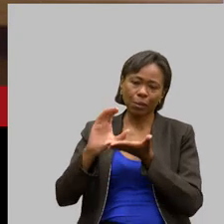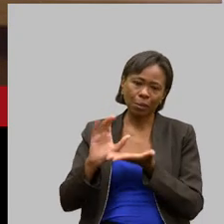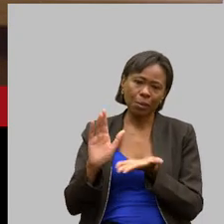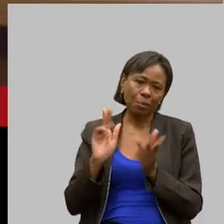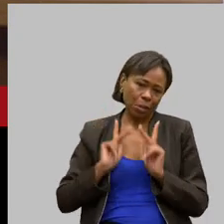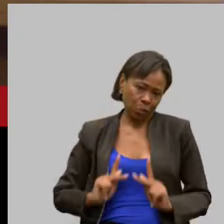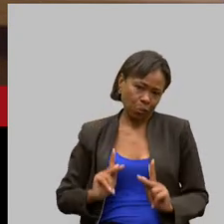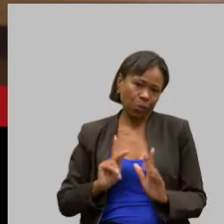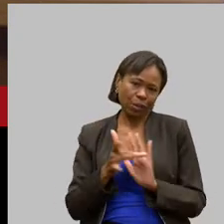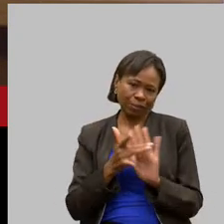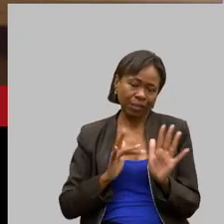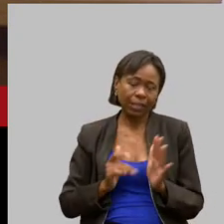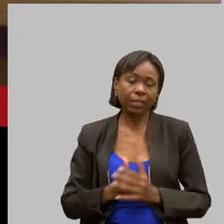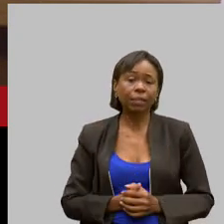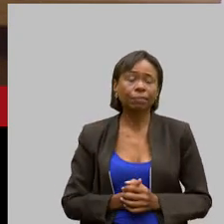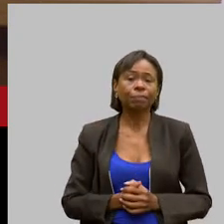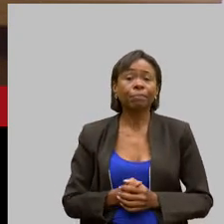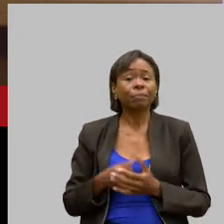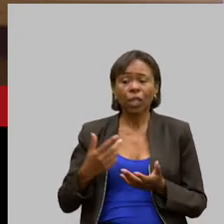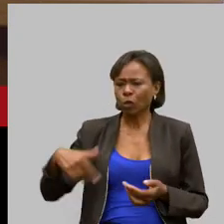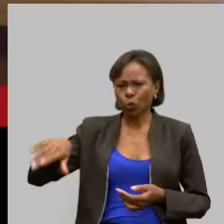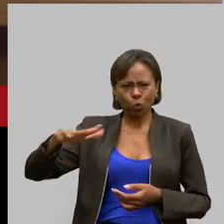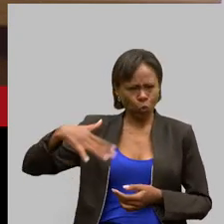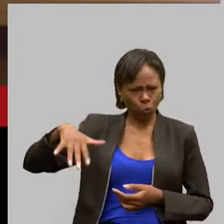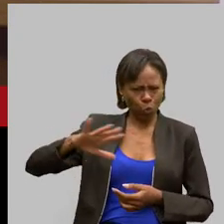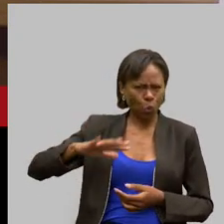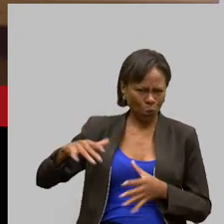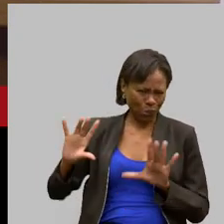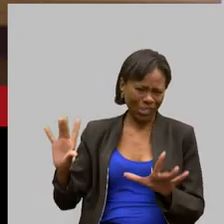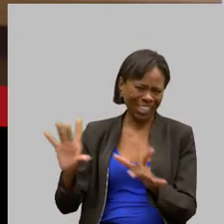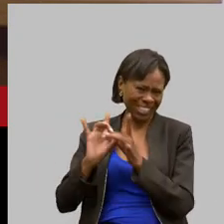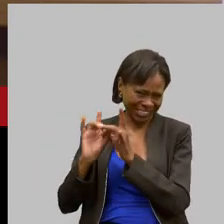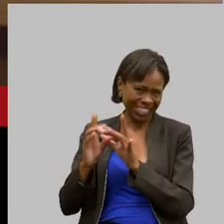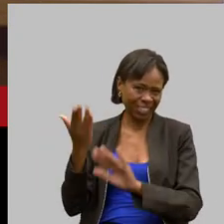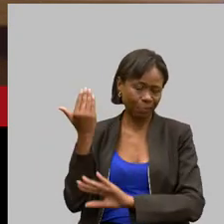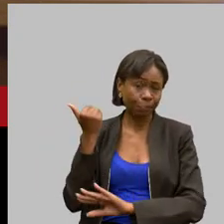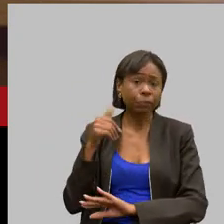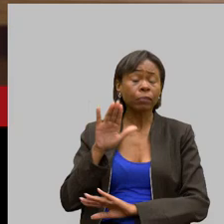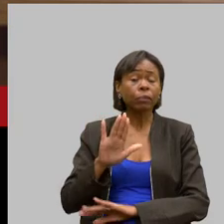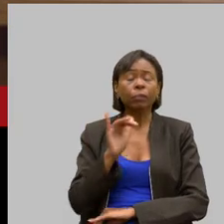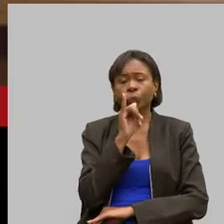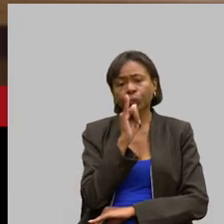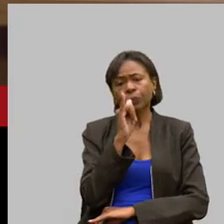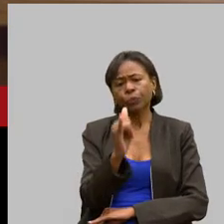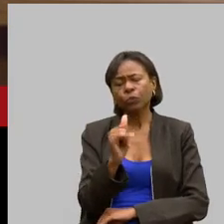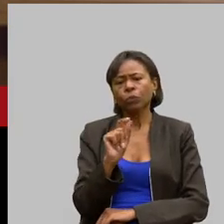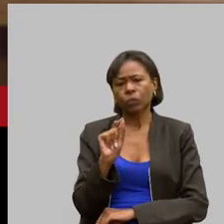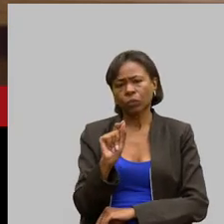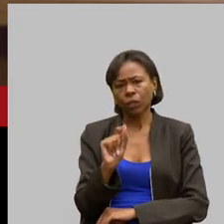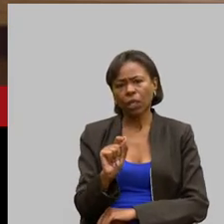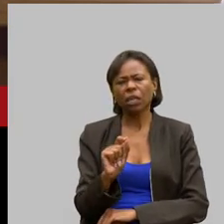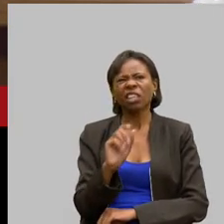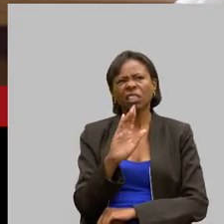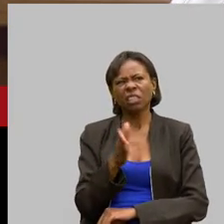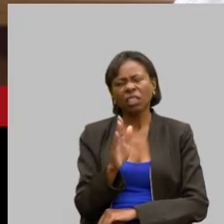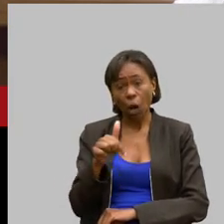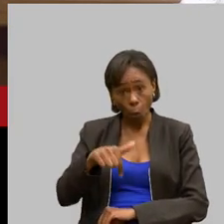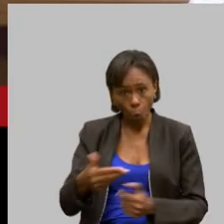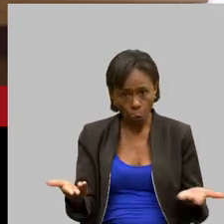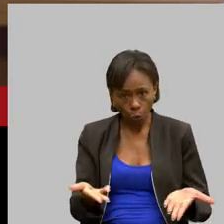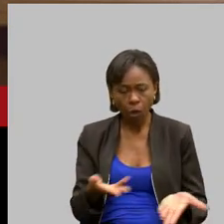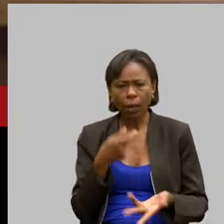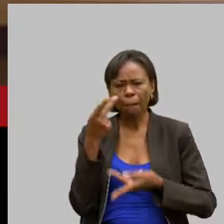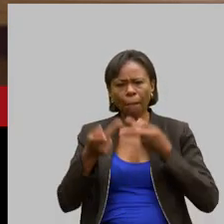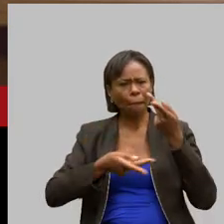Frutos né na nossa área eh eu queria dizer gente o seguinte muito foi falado aqui hoje